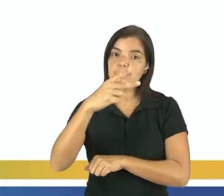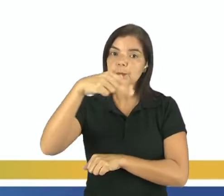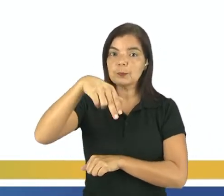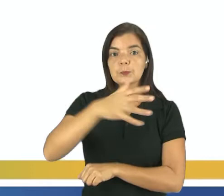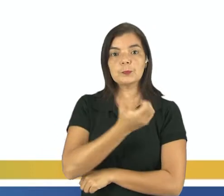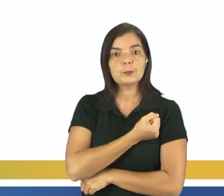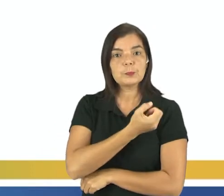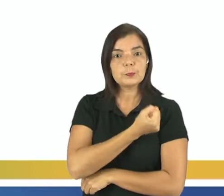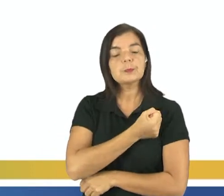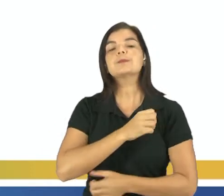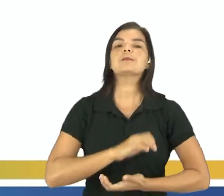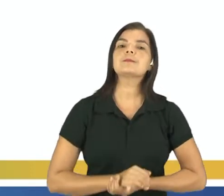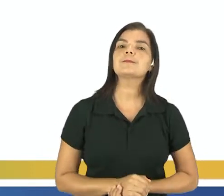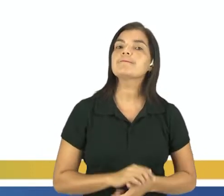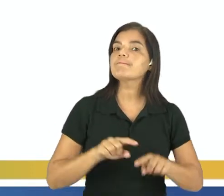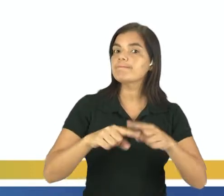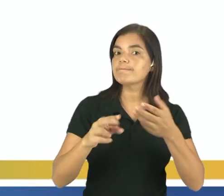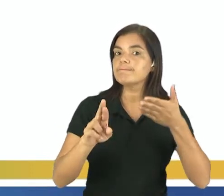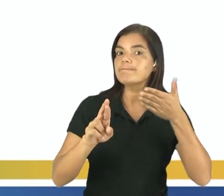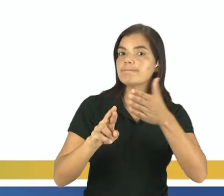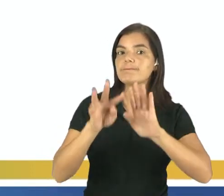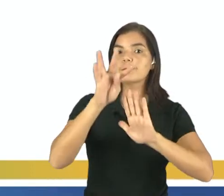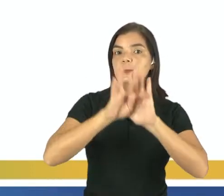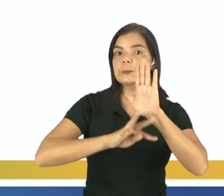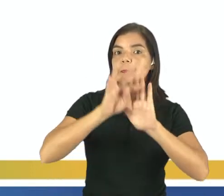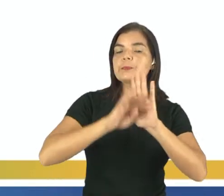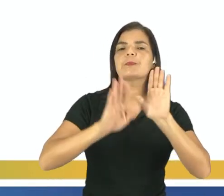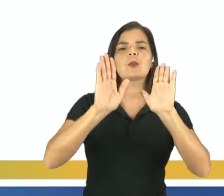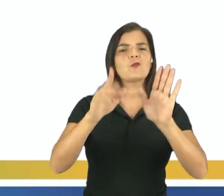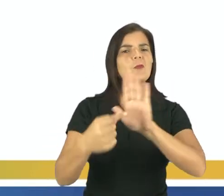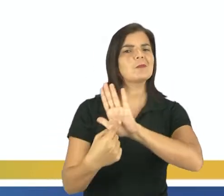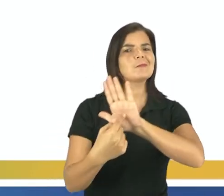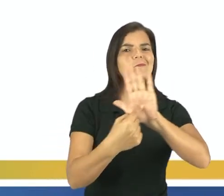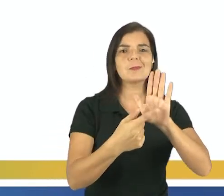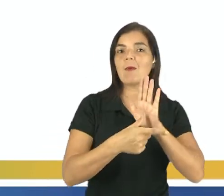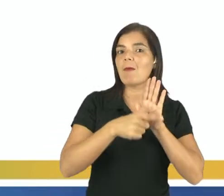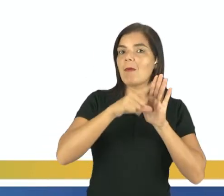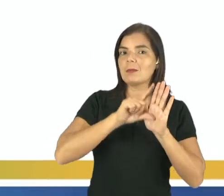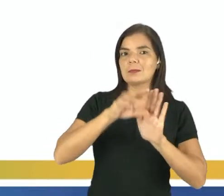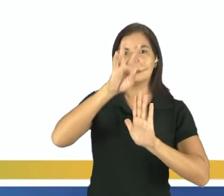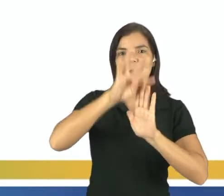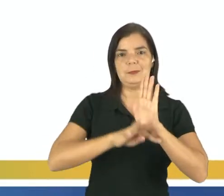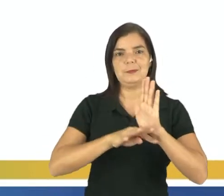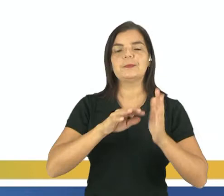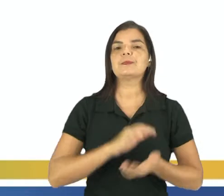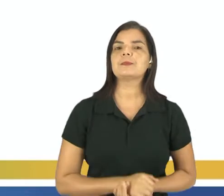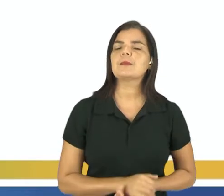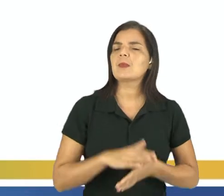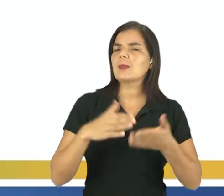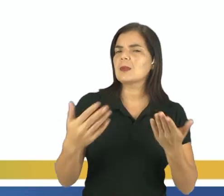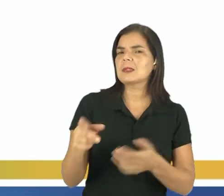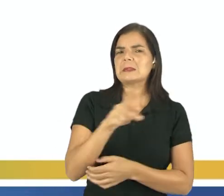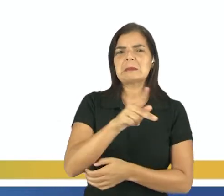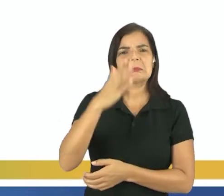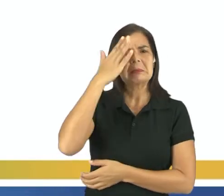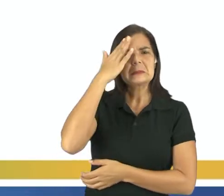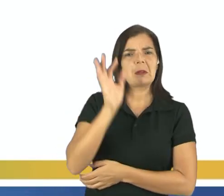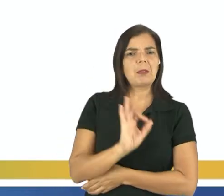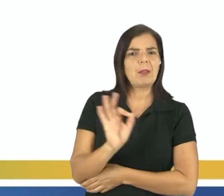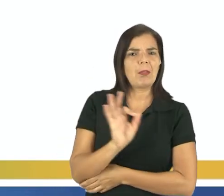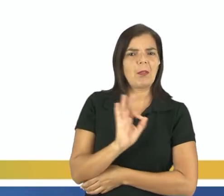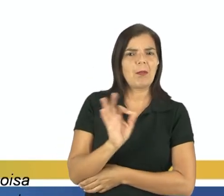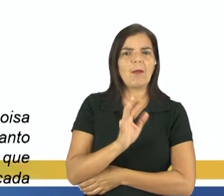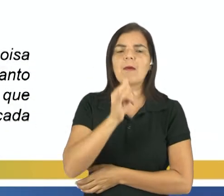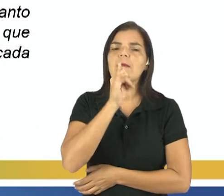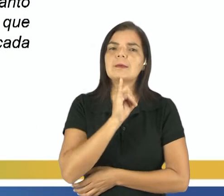numerais. Nesse caso, o referente textual já foi mencionado anteriormente no texto. Ah, professor, não entendi. Então